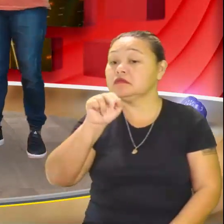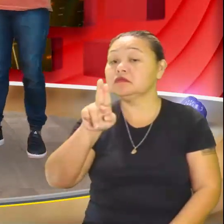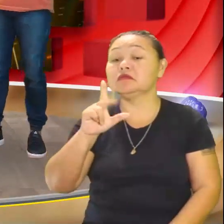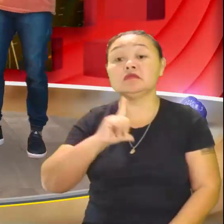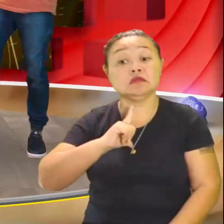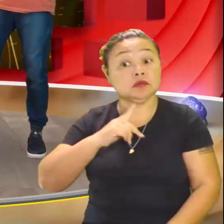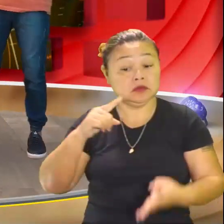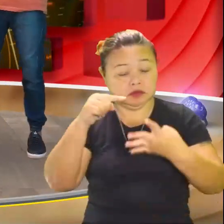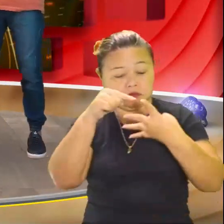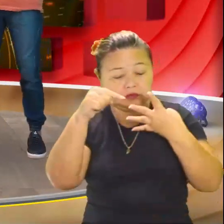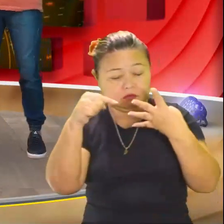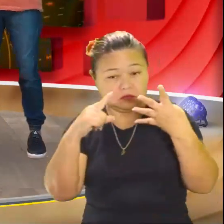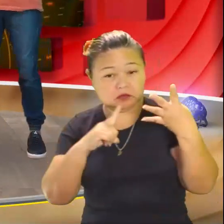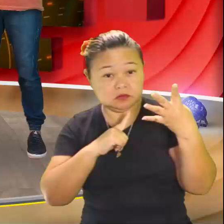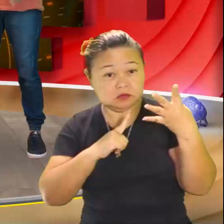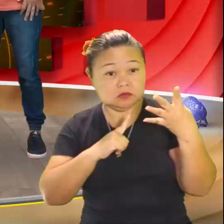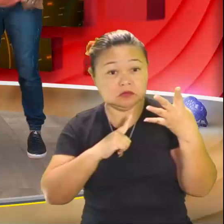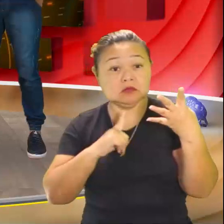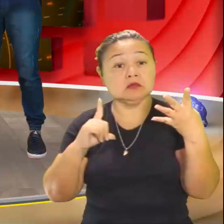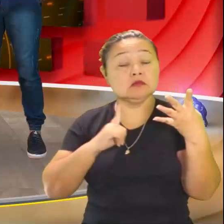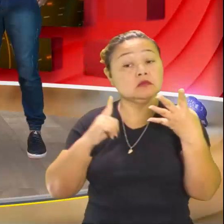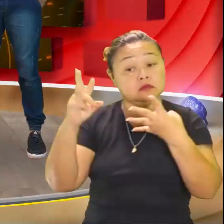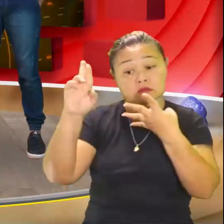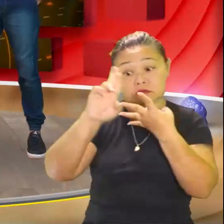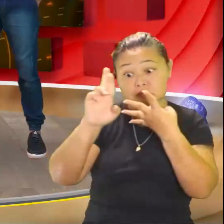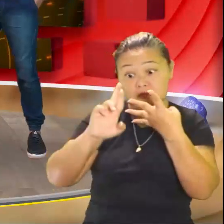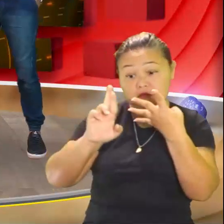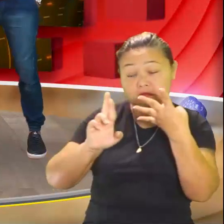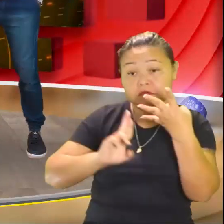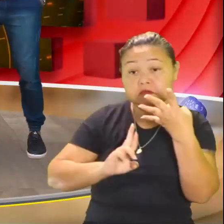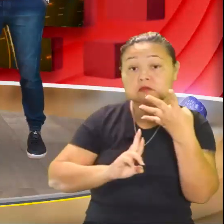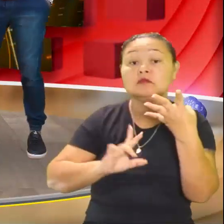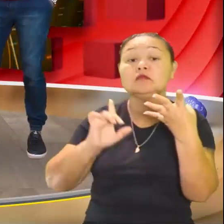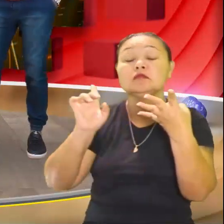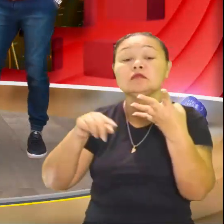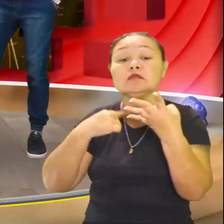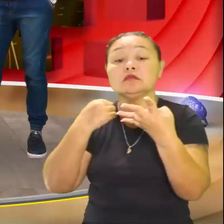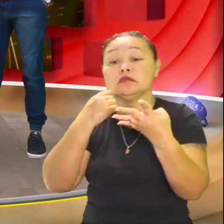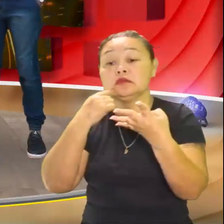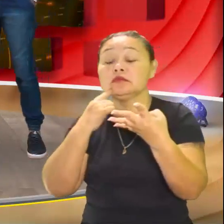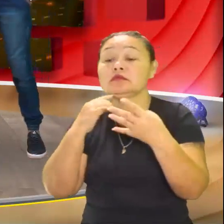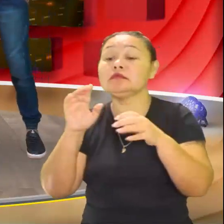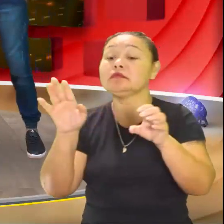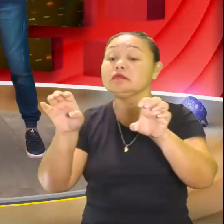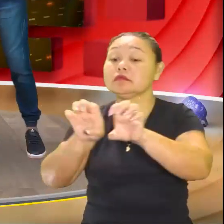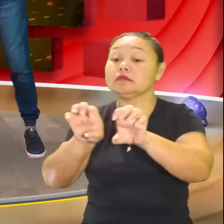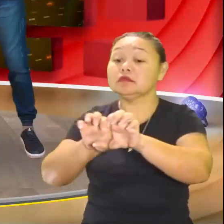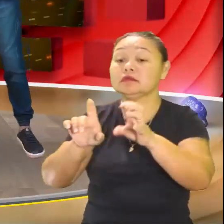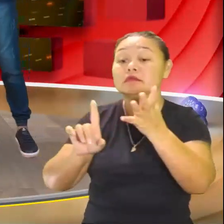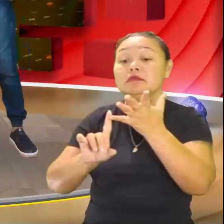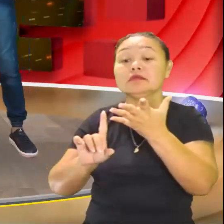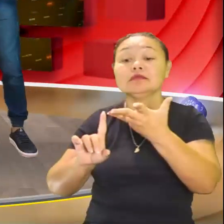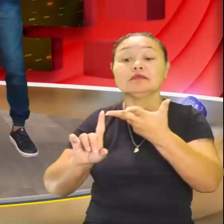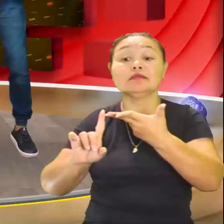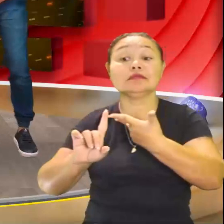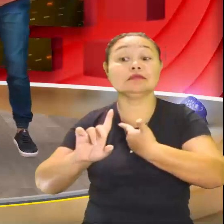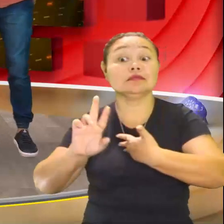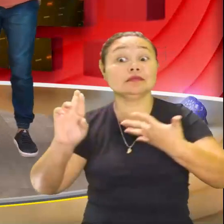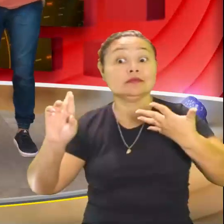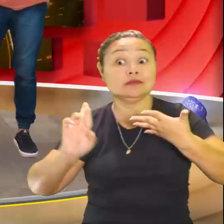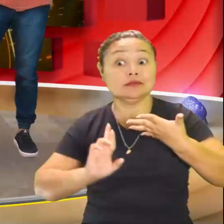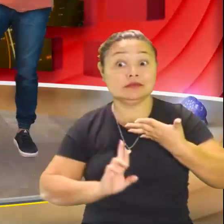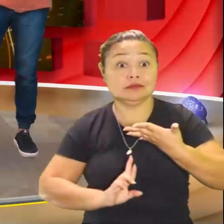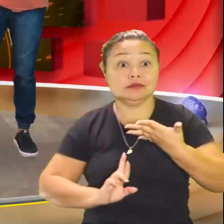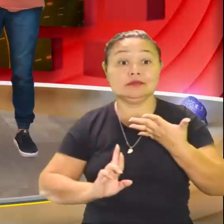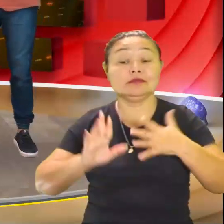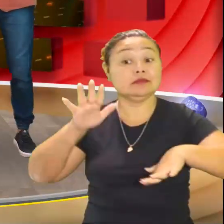4 soluções. Então, se a gente já viu a possibilidade de 4 soluções, com certeza numa equação modular a gente pode ter várias